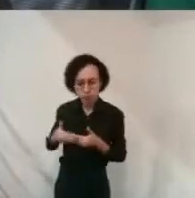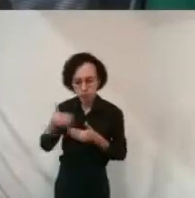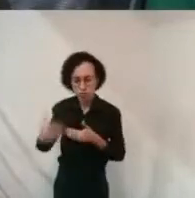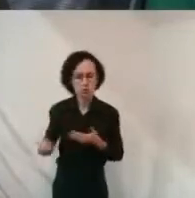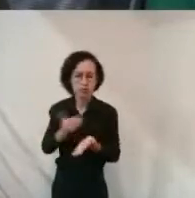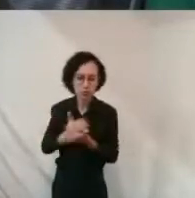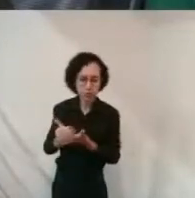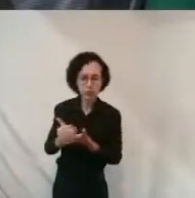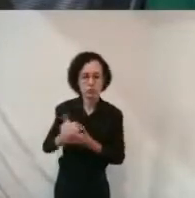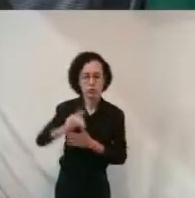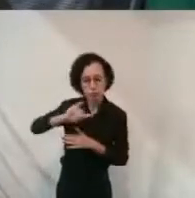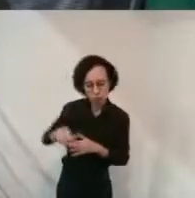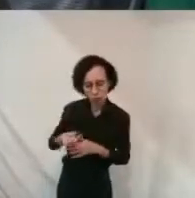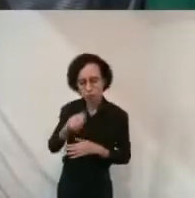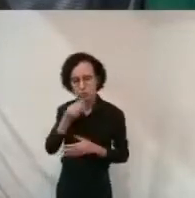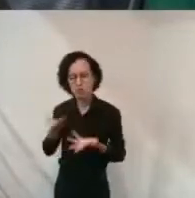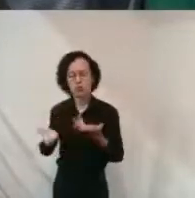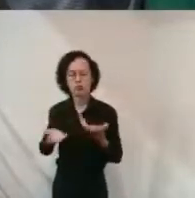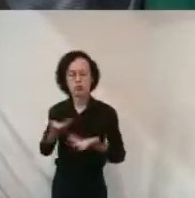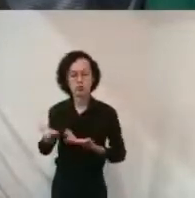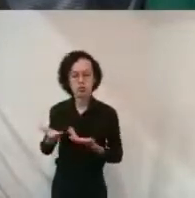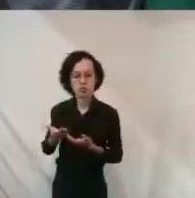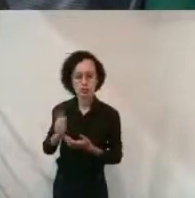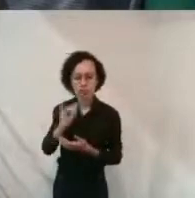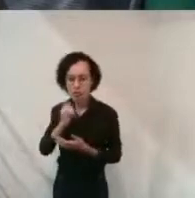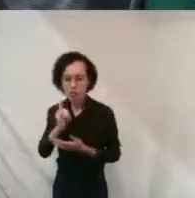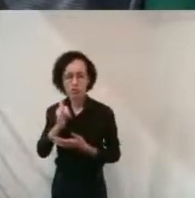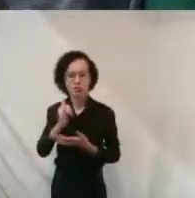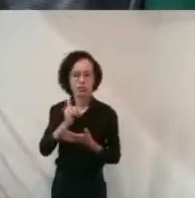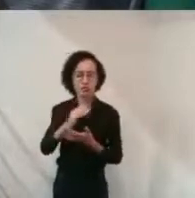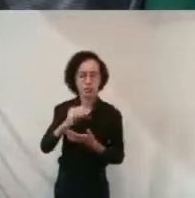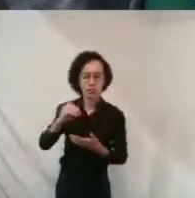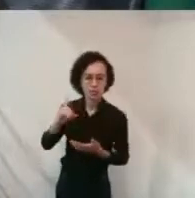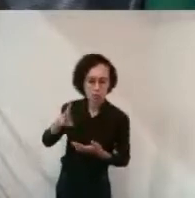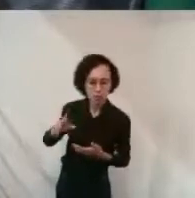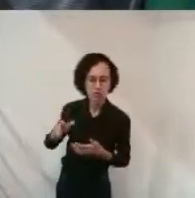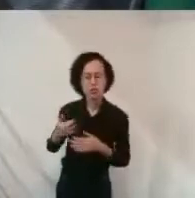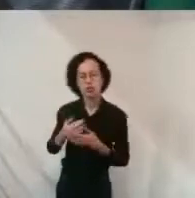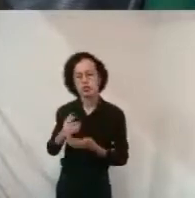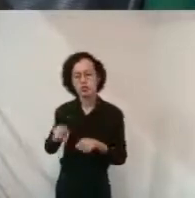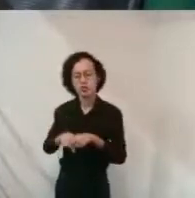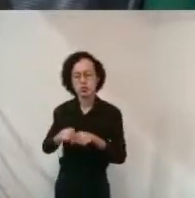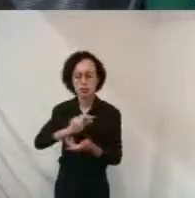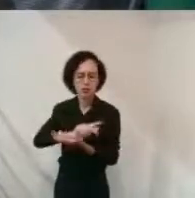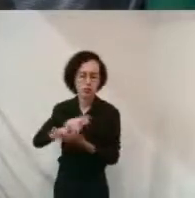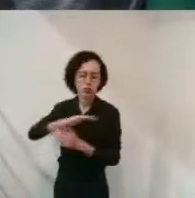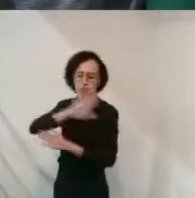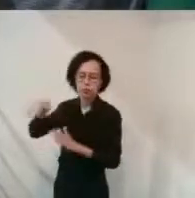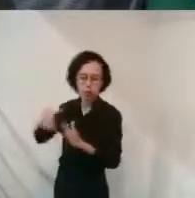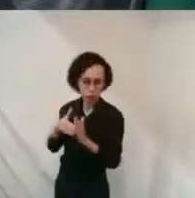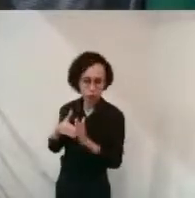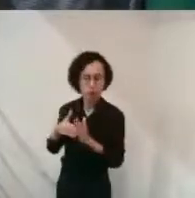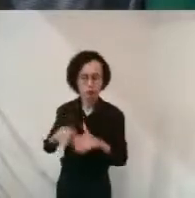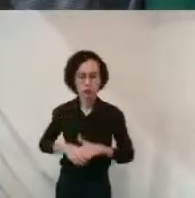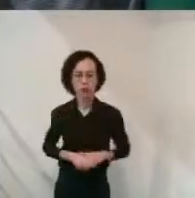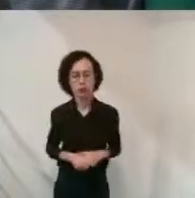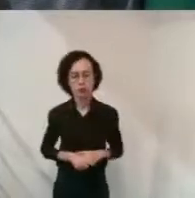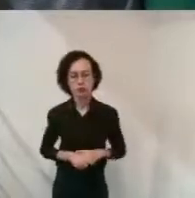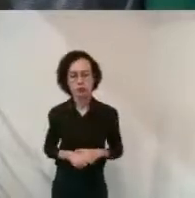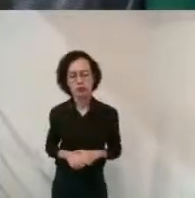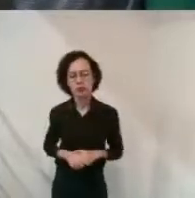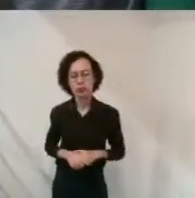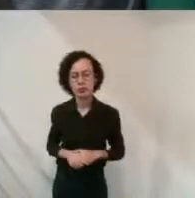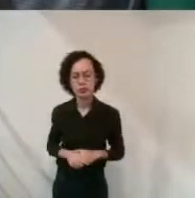começa, os aproveitamentos, energia, CDR, compostagem, é tudo que... Tem um exemplo,